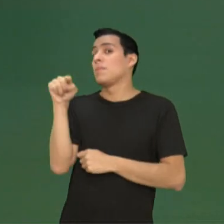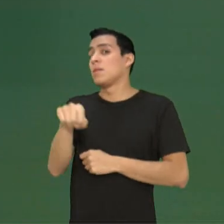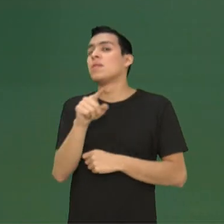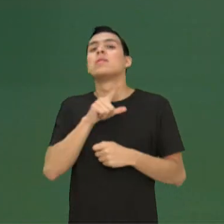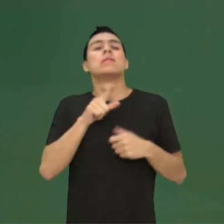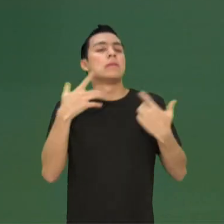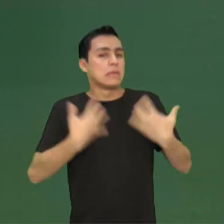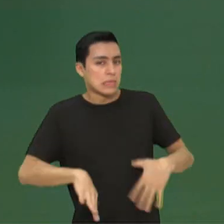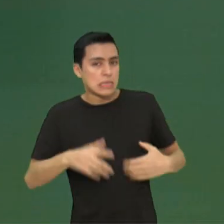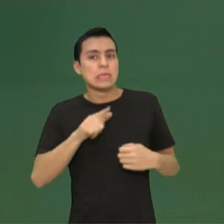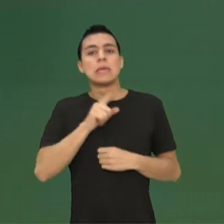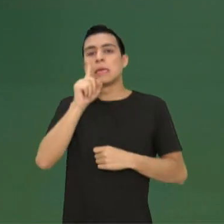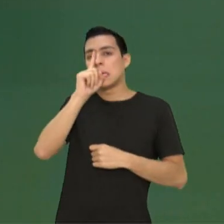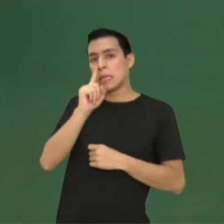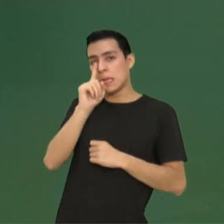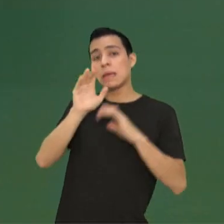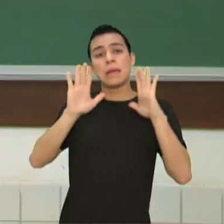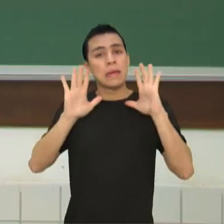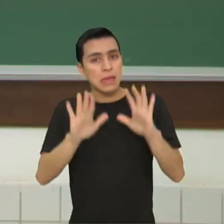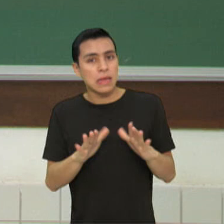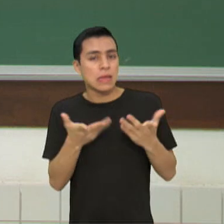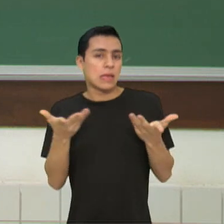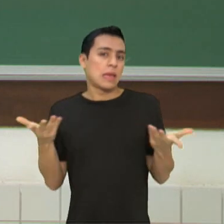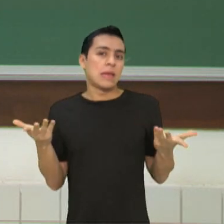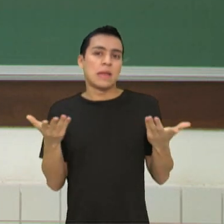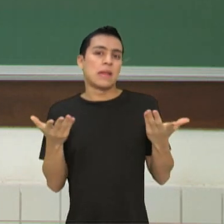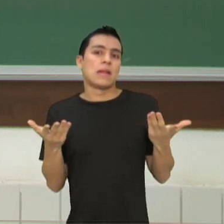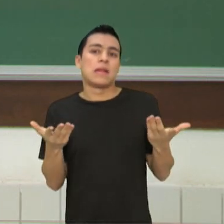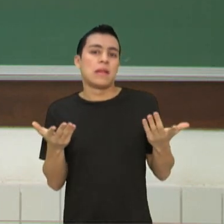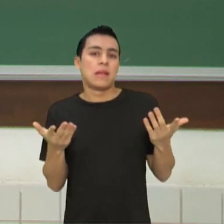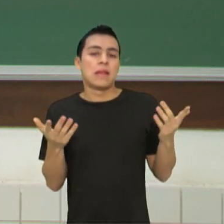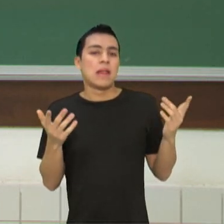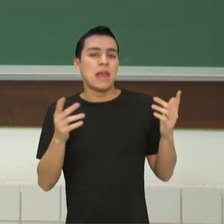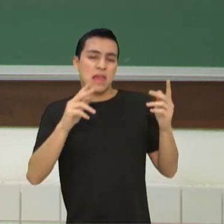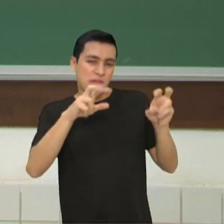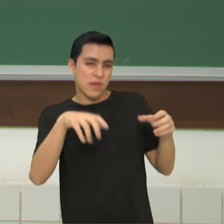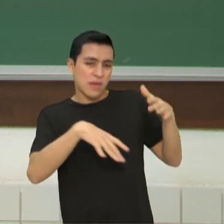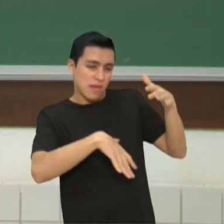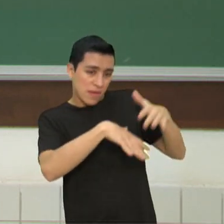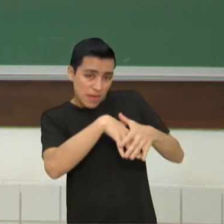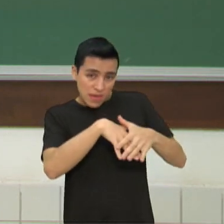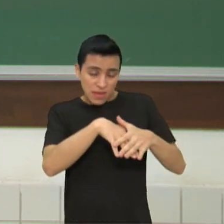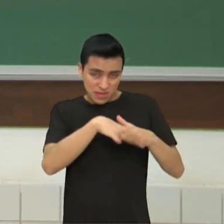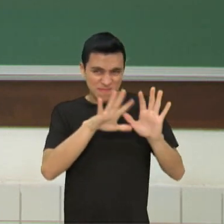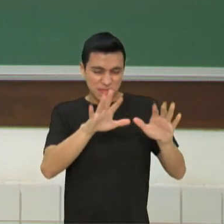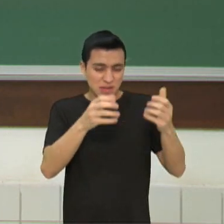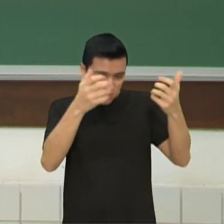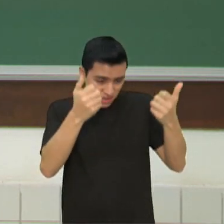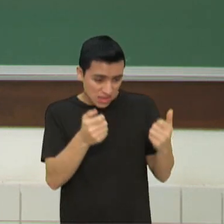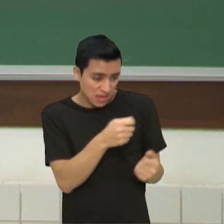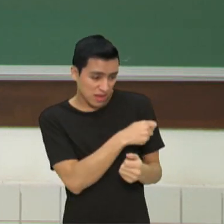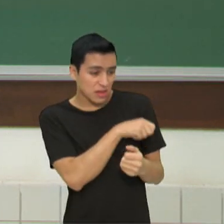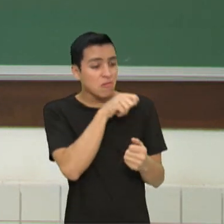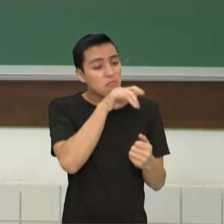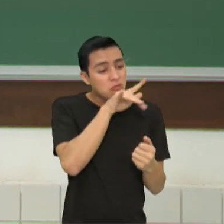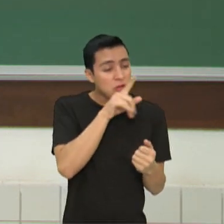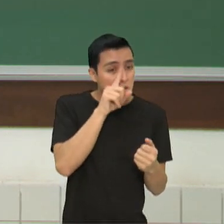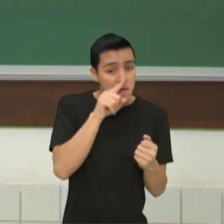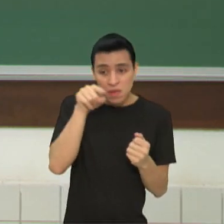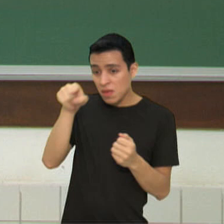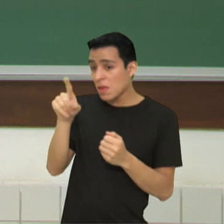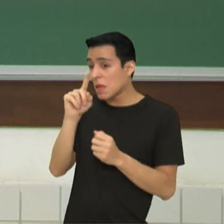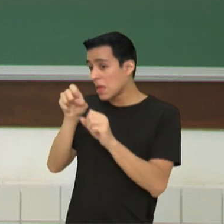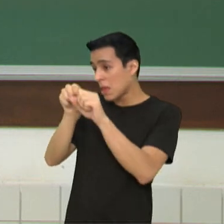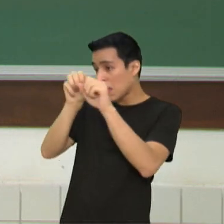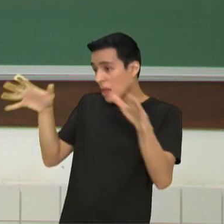isso? Existem. E aí, pessoal, entra uma questão matemática. O risco associado a uma vacina mal formulada e o risco